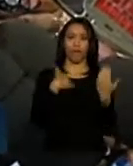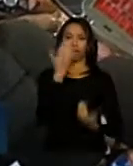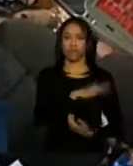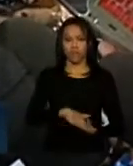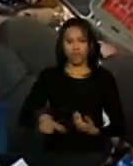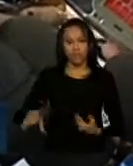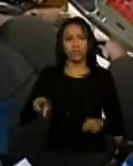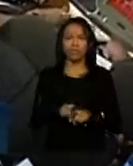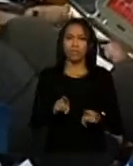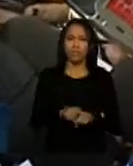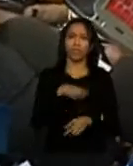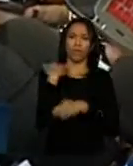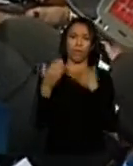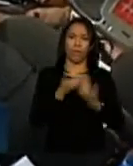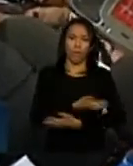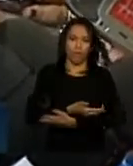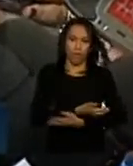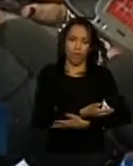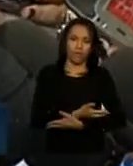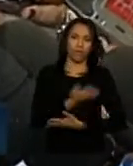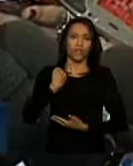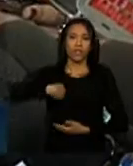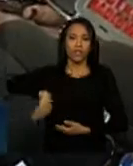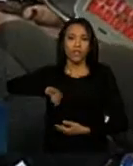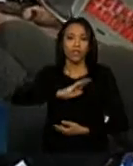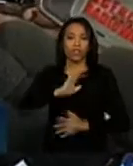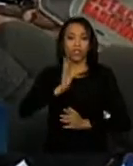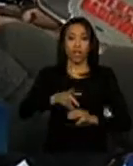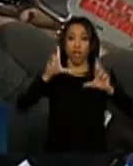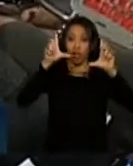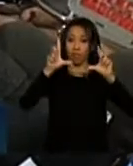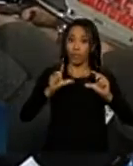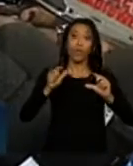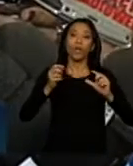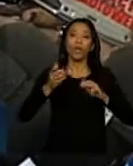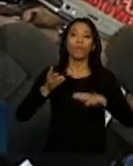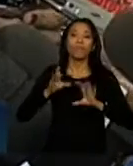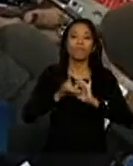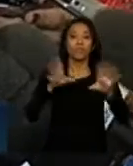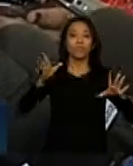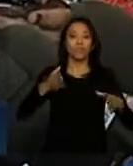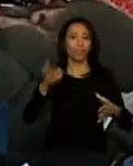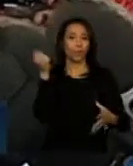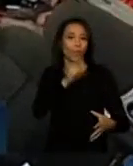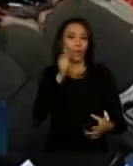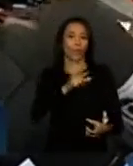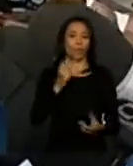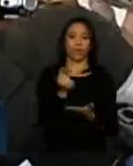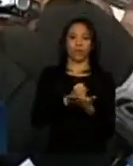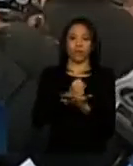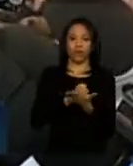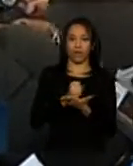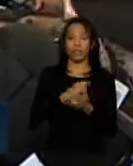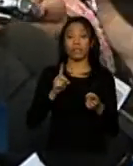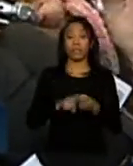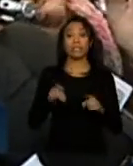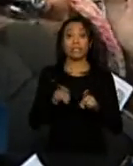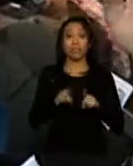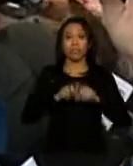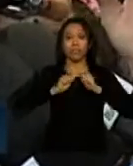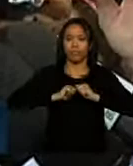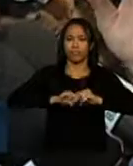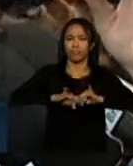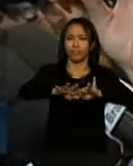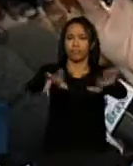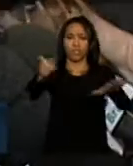e da mortalidade infantil, onde nós ampliamos o acesso aos medicamentos, a ampliação das vacinas, os tipos